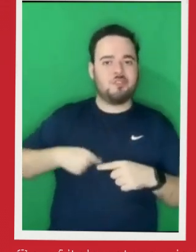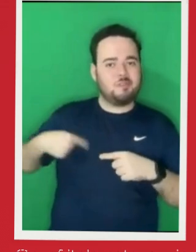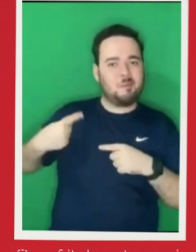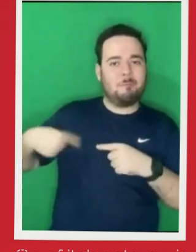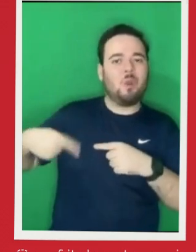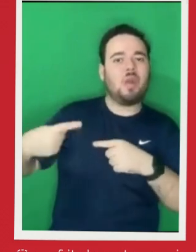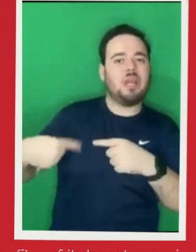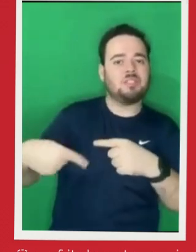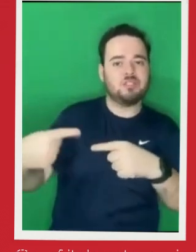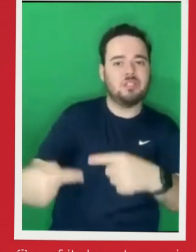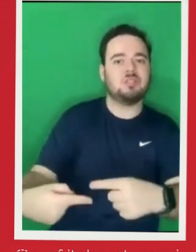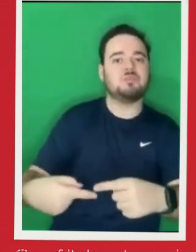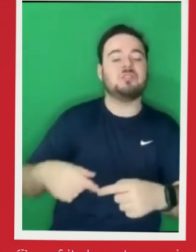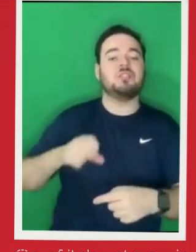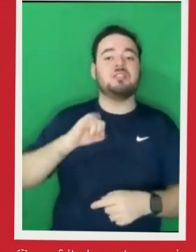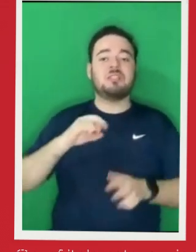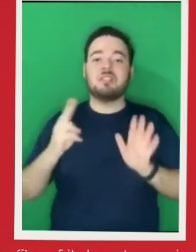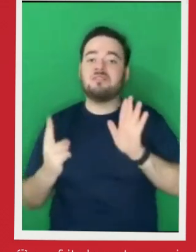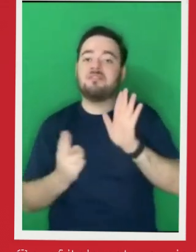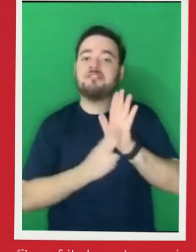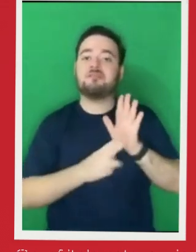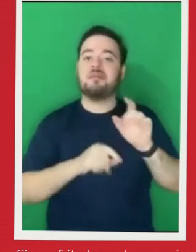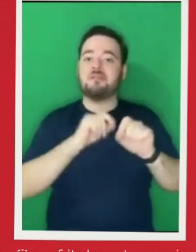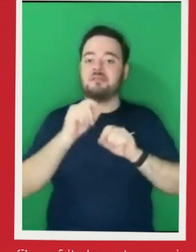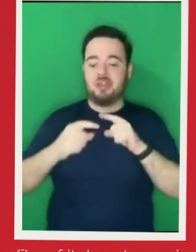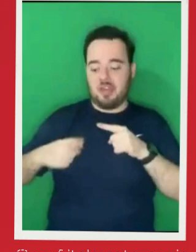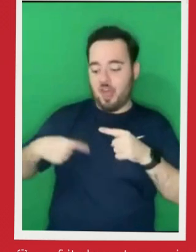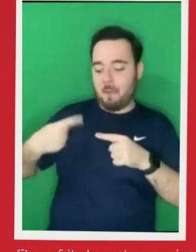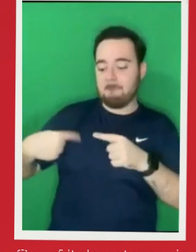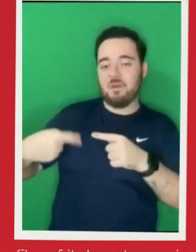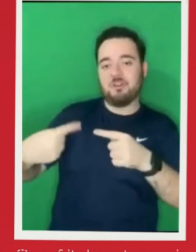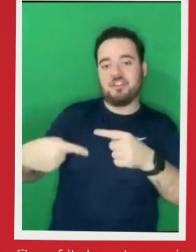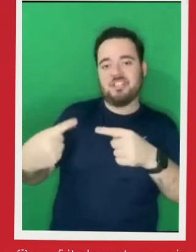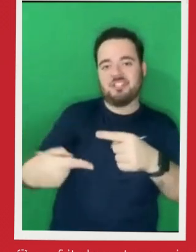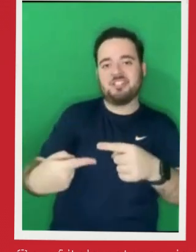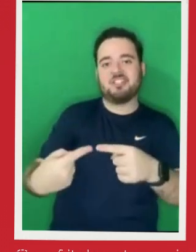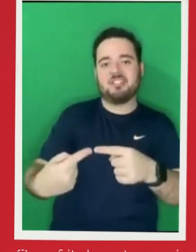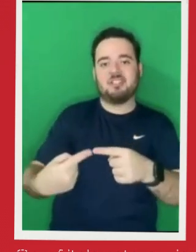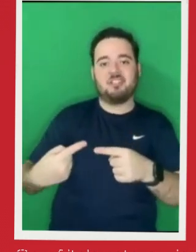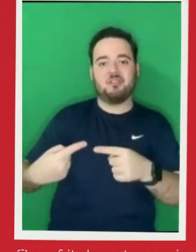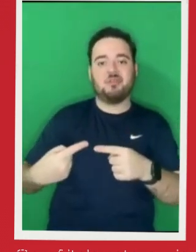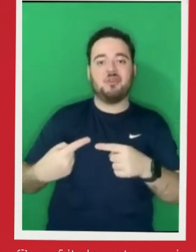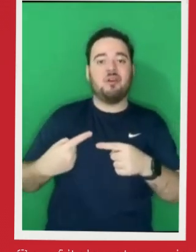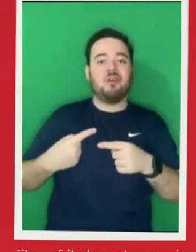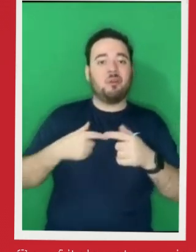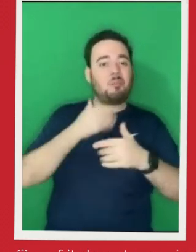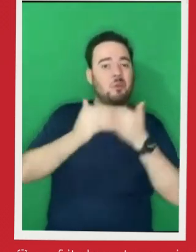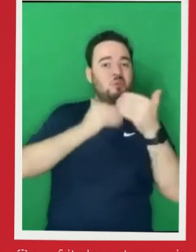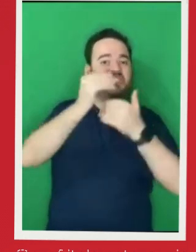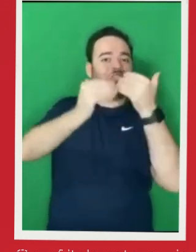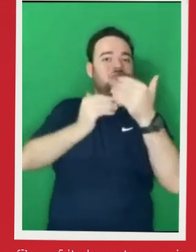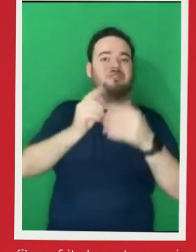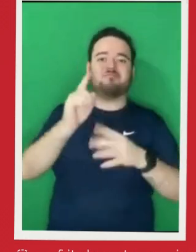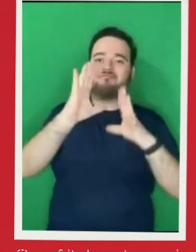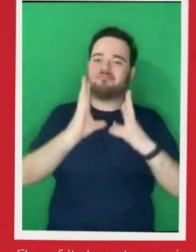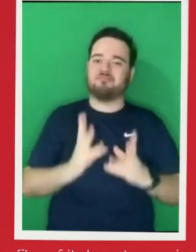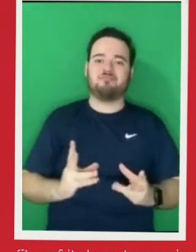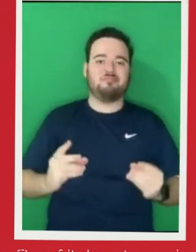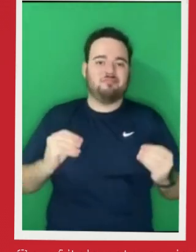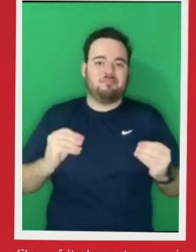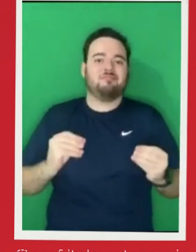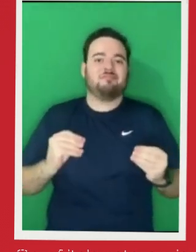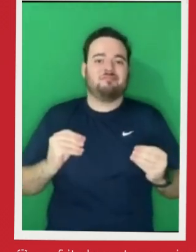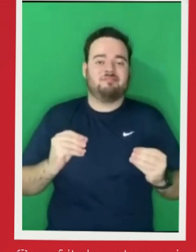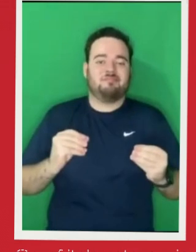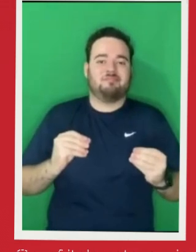podemos vir a procrastinar, se eu estou certa em afirmar de que a procrastinação, ela em geral não é produtiva, a